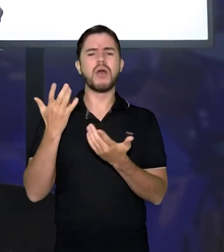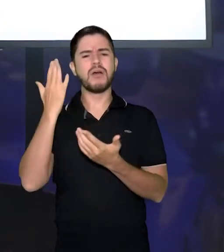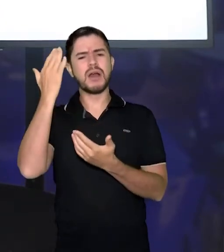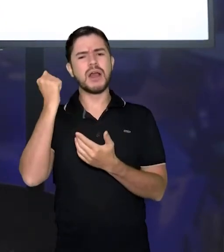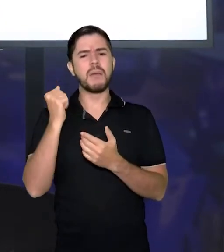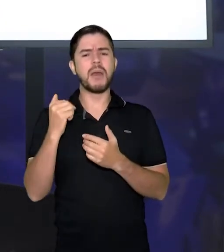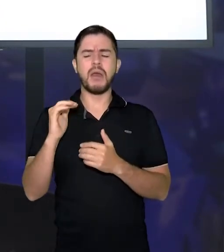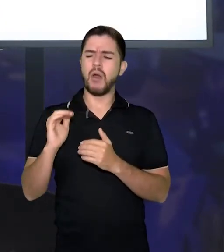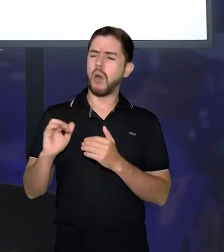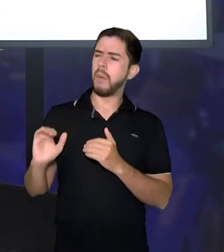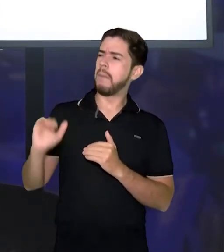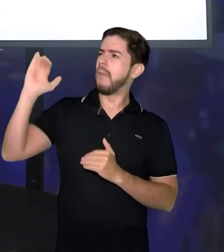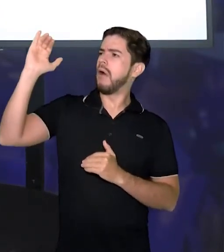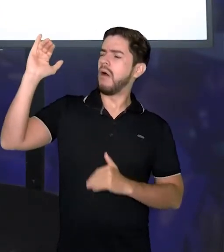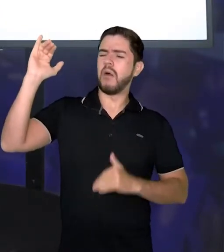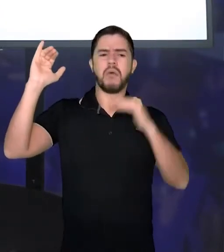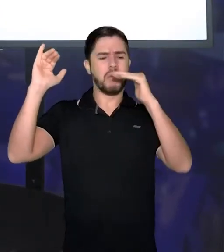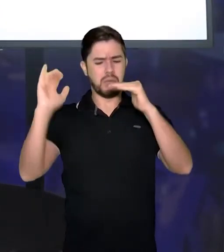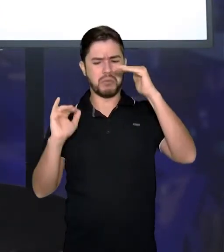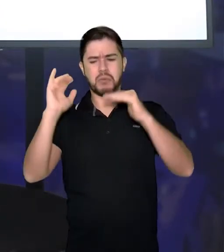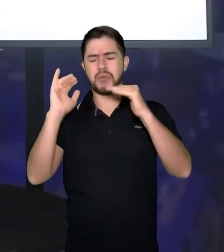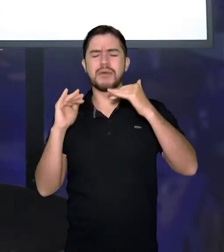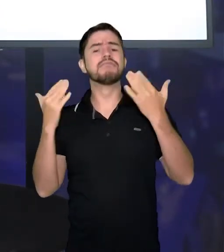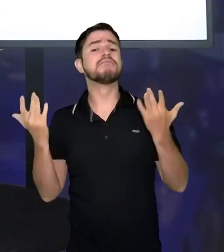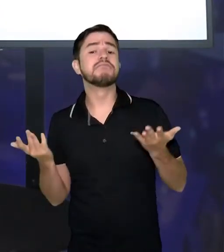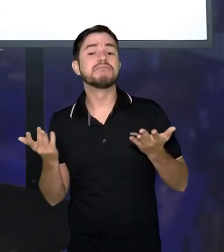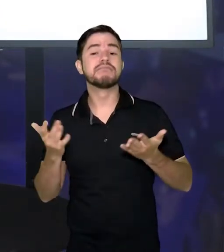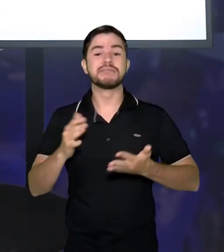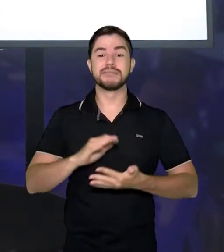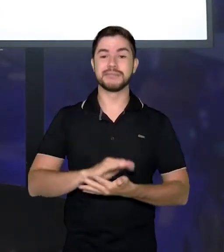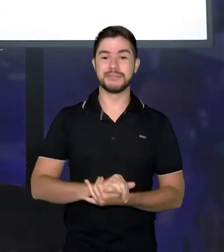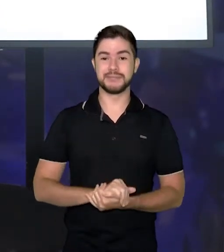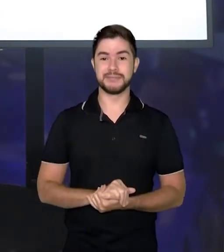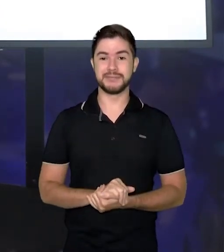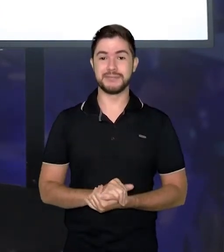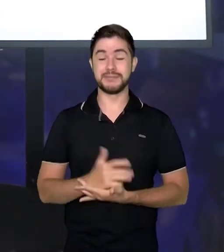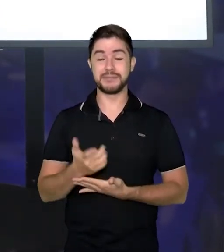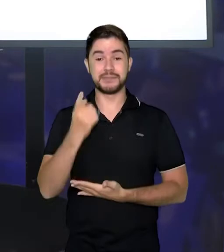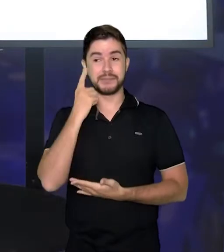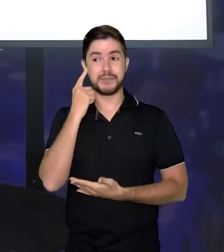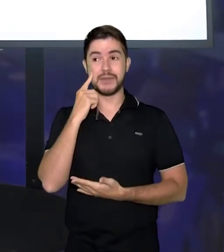quem é maior? Vamos ver aqui. Eu tenho aqui